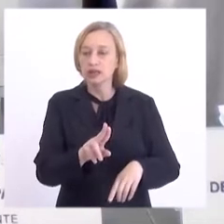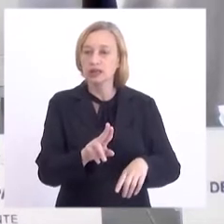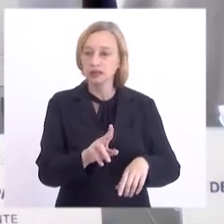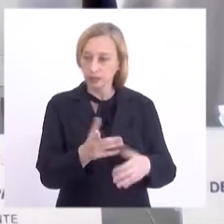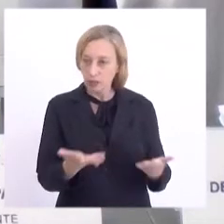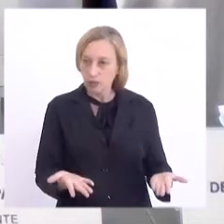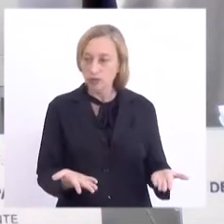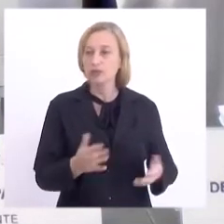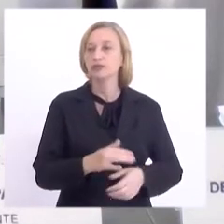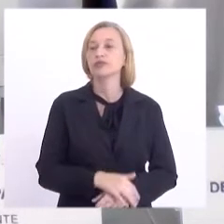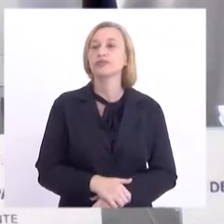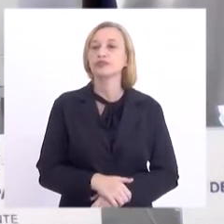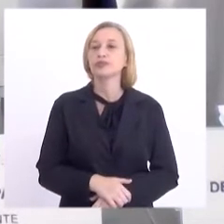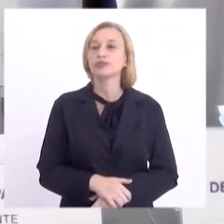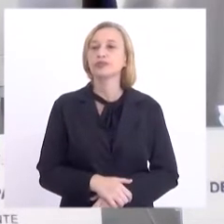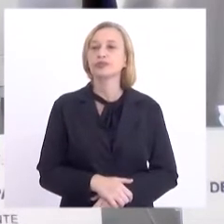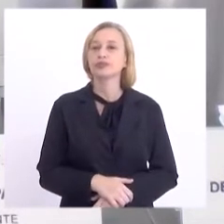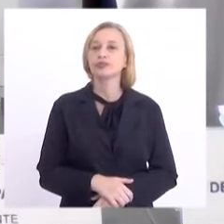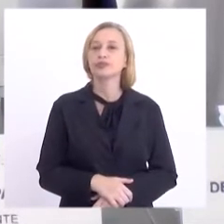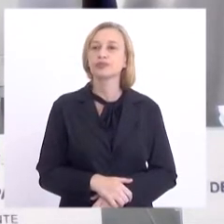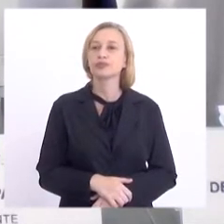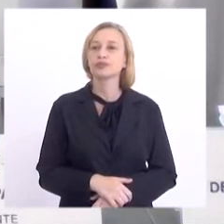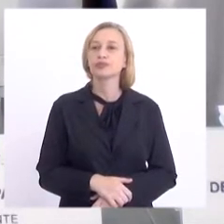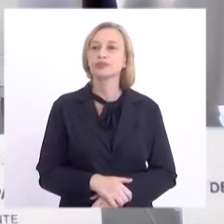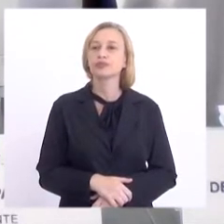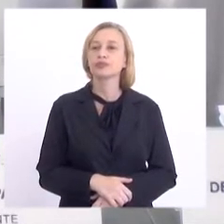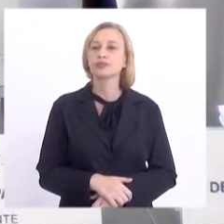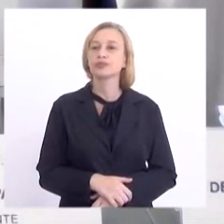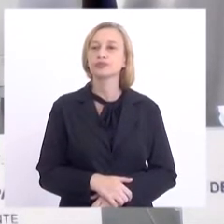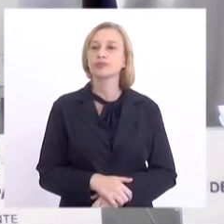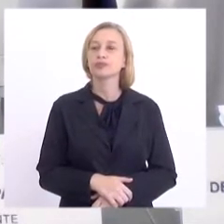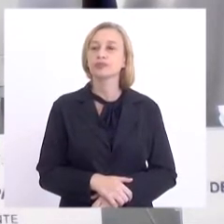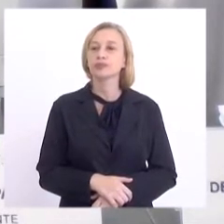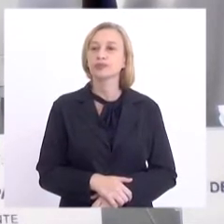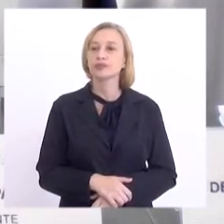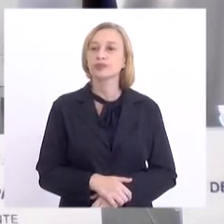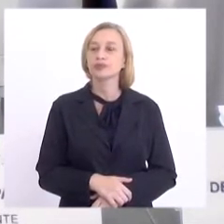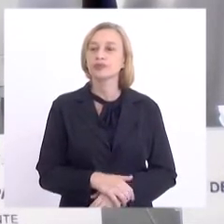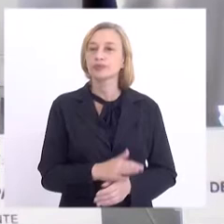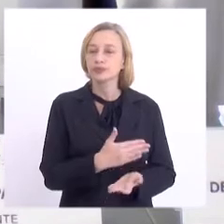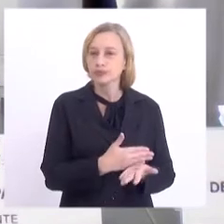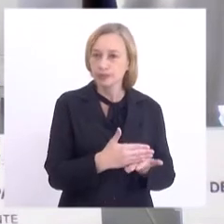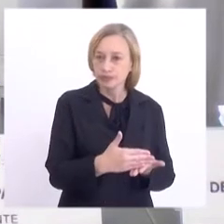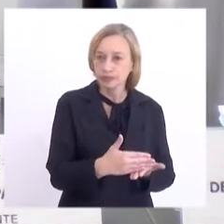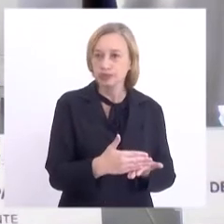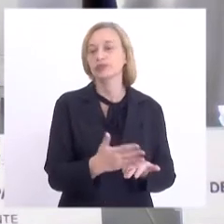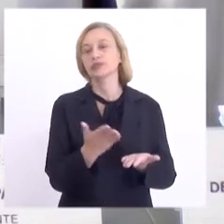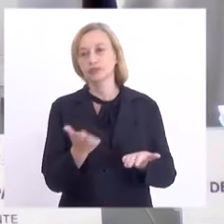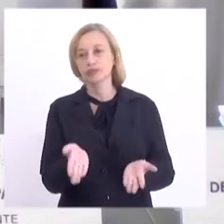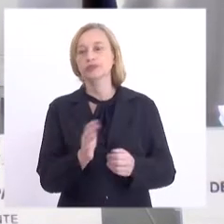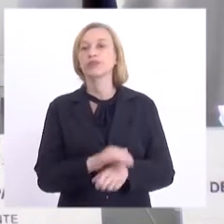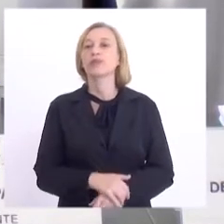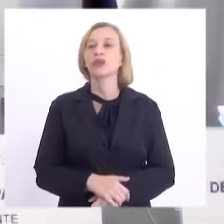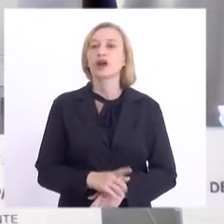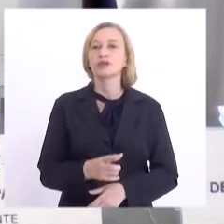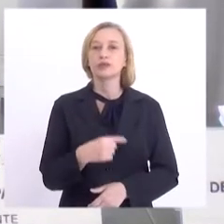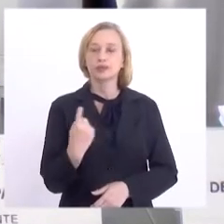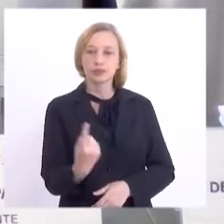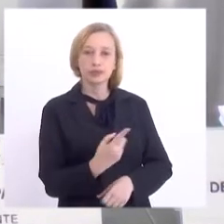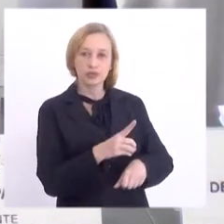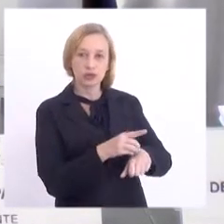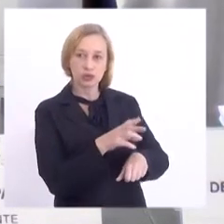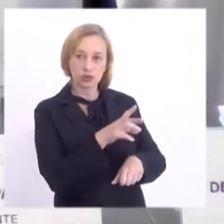etc isto é uma é uma preleção e a nossa